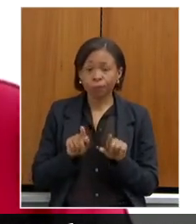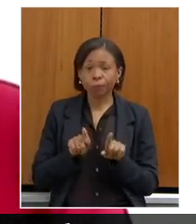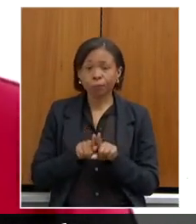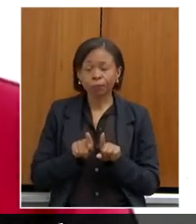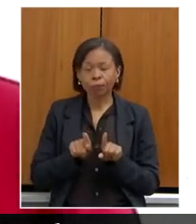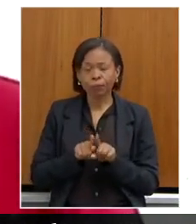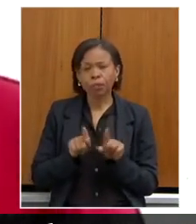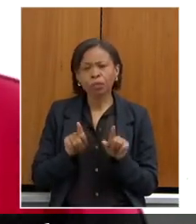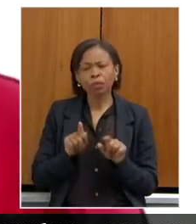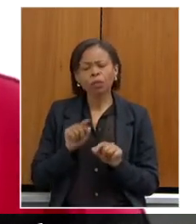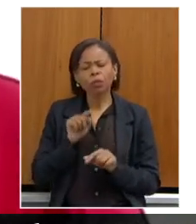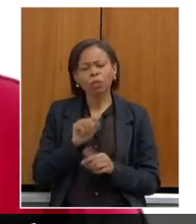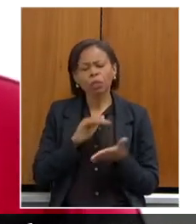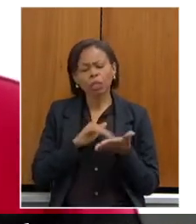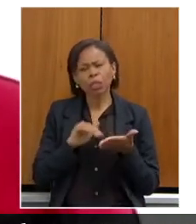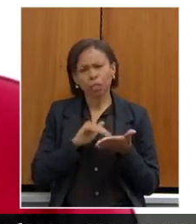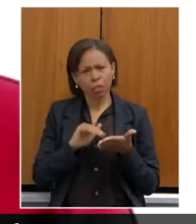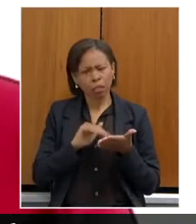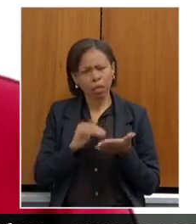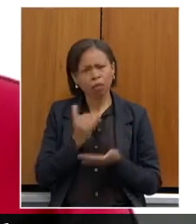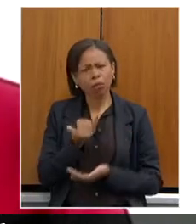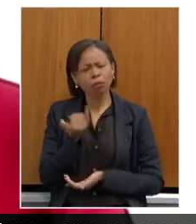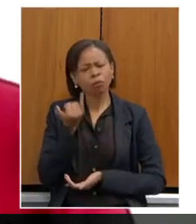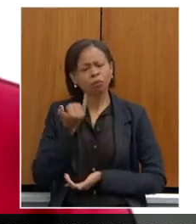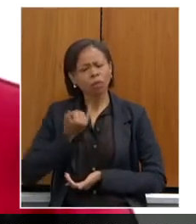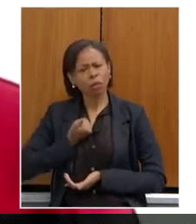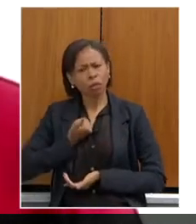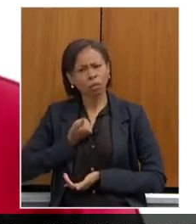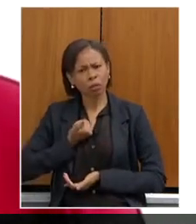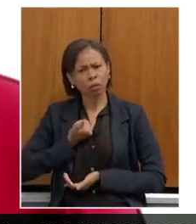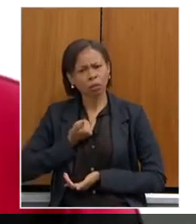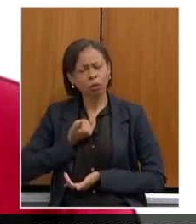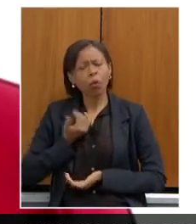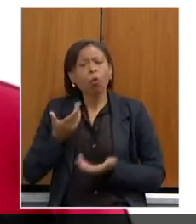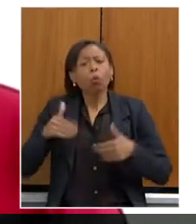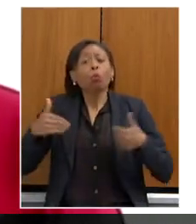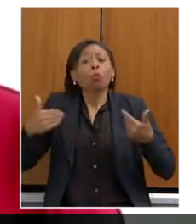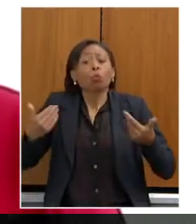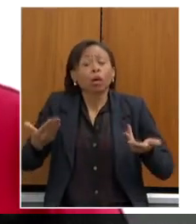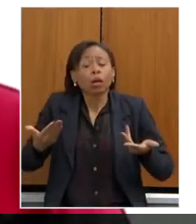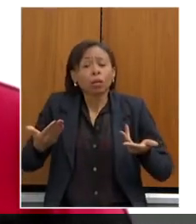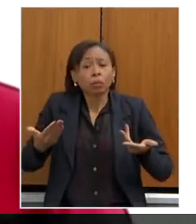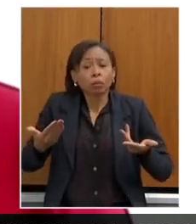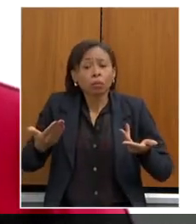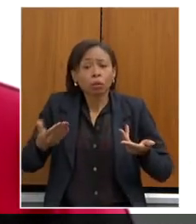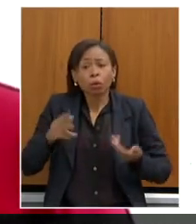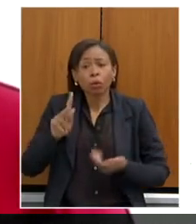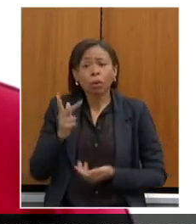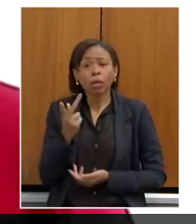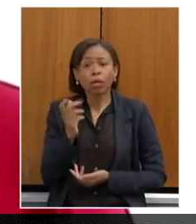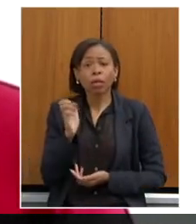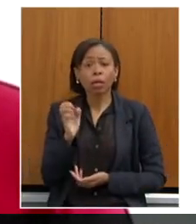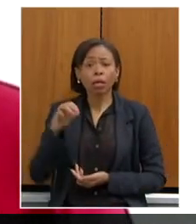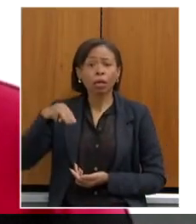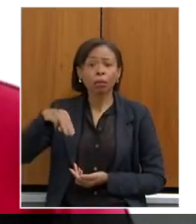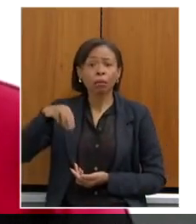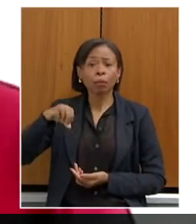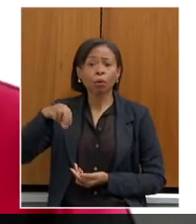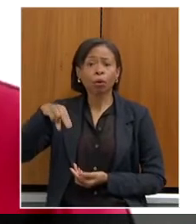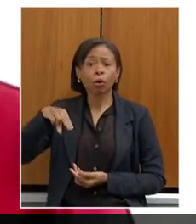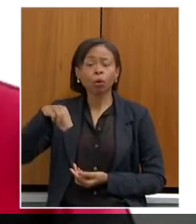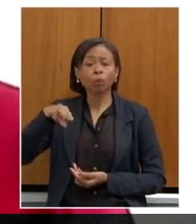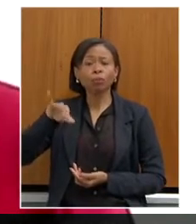do secretário quanto a possibilidade da gente de ter um hemominas aqui no Vale do Aço ou mesmo até uma hemomina seria muito